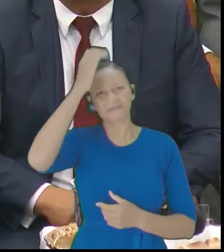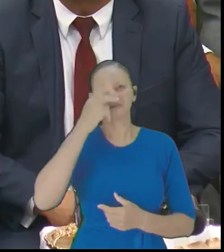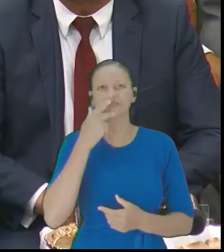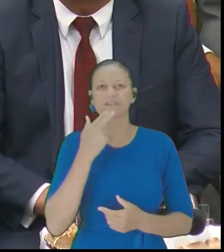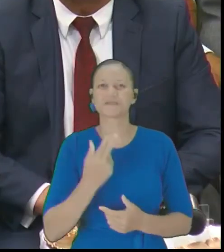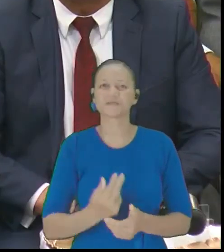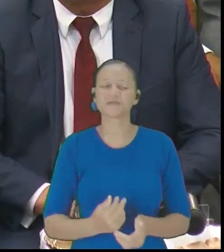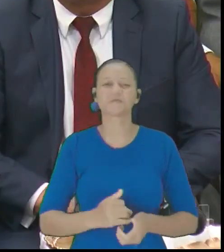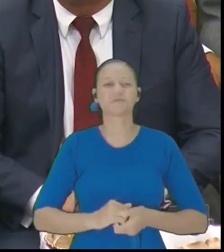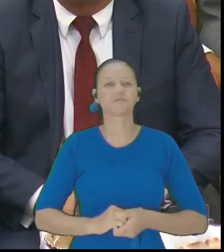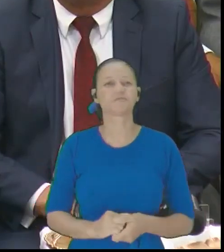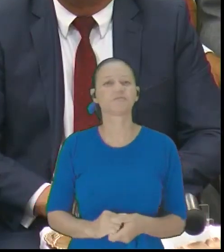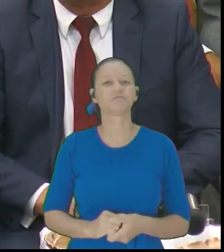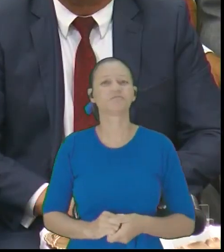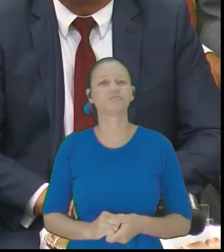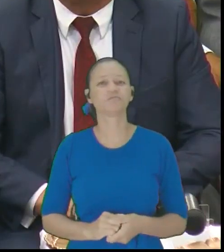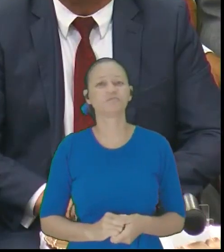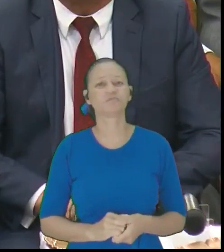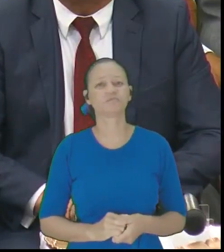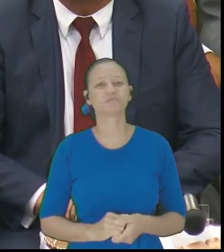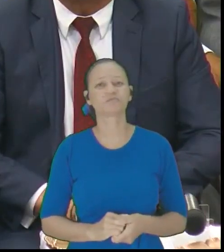Ambarassorebacá.